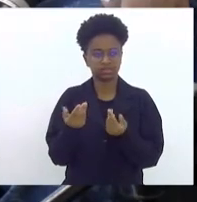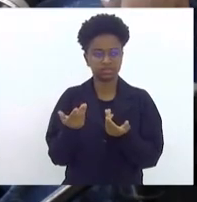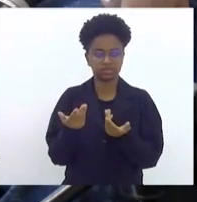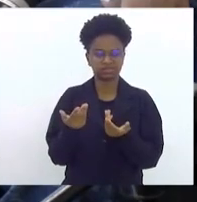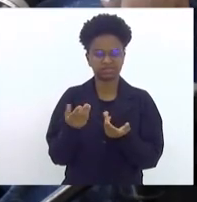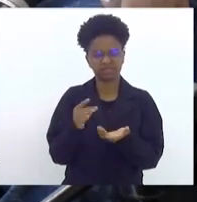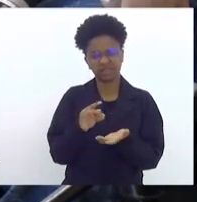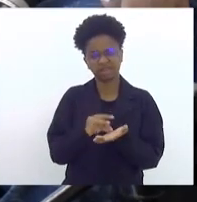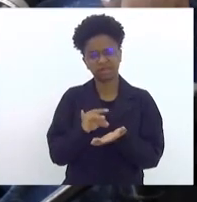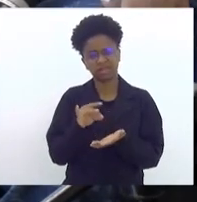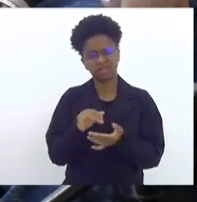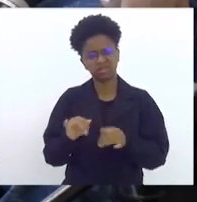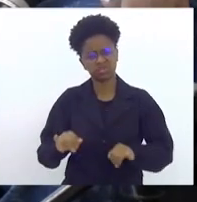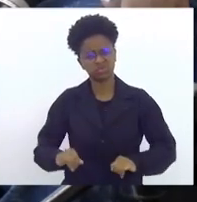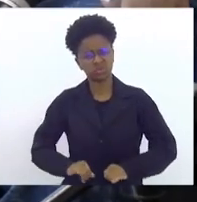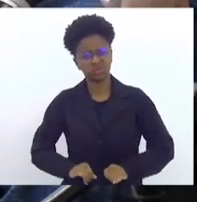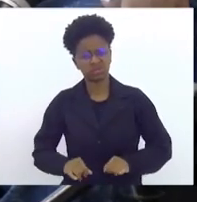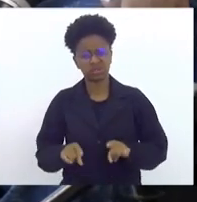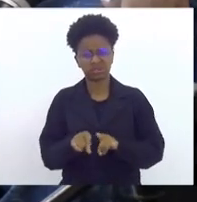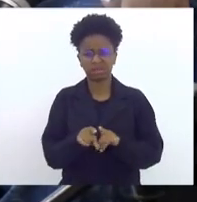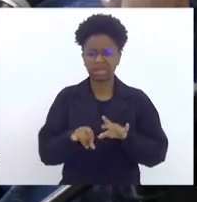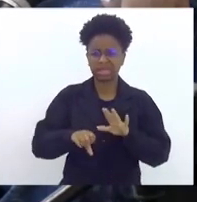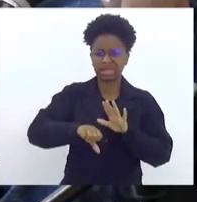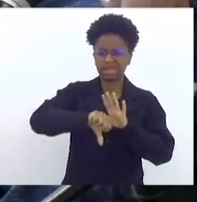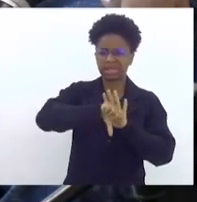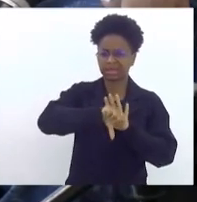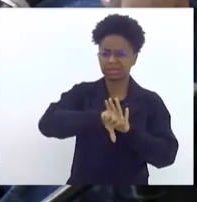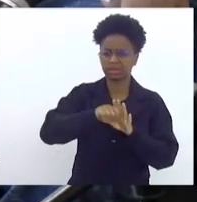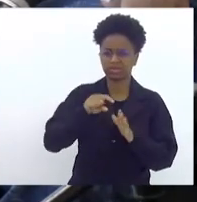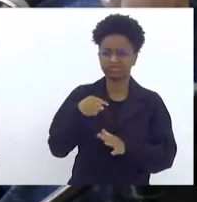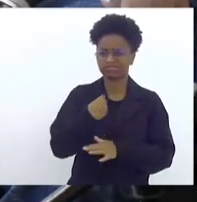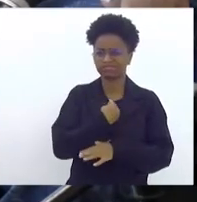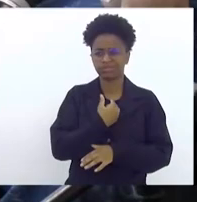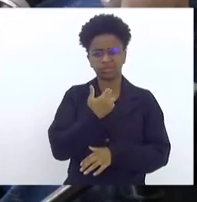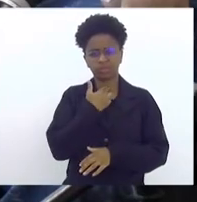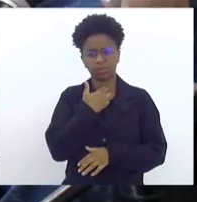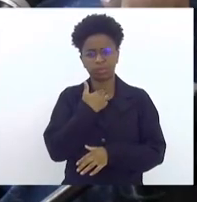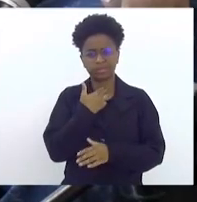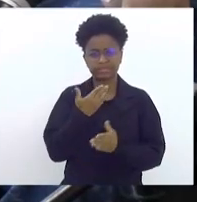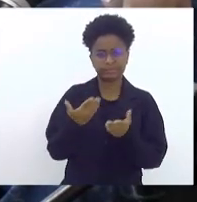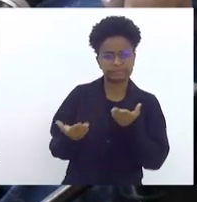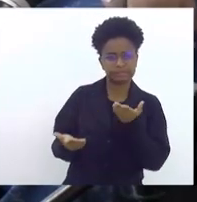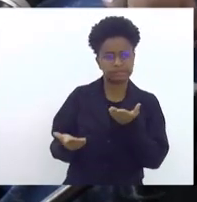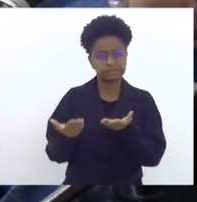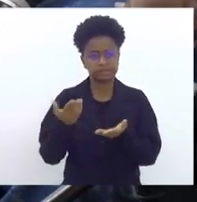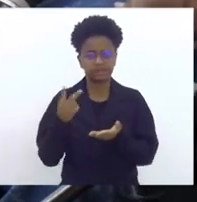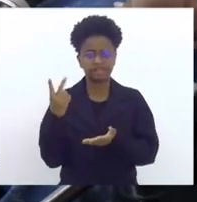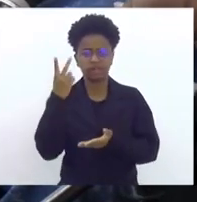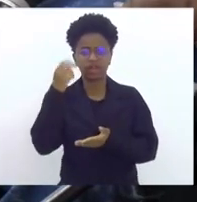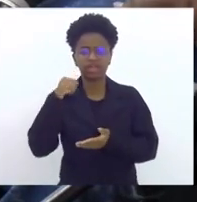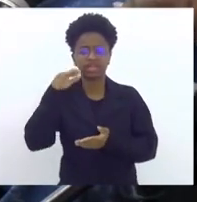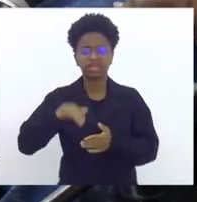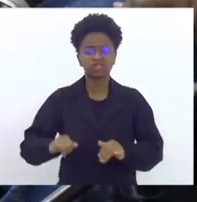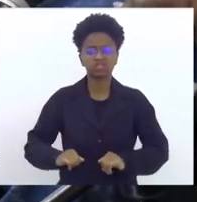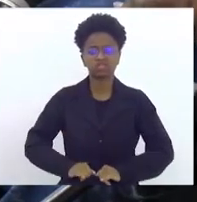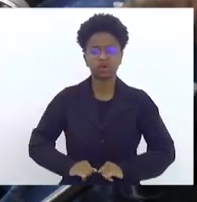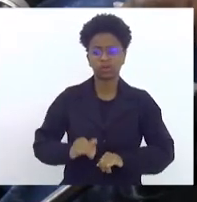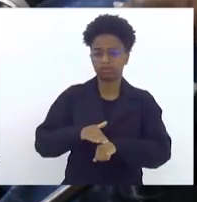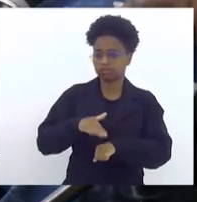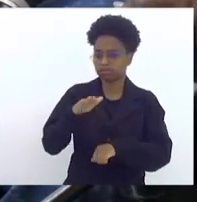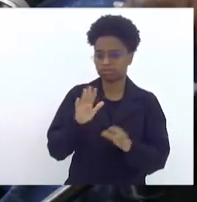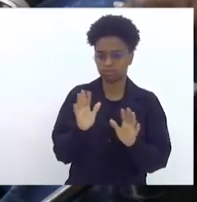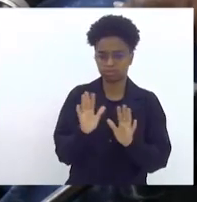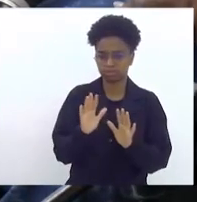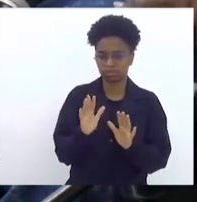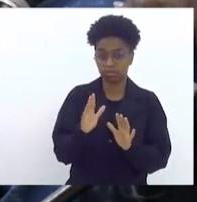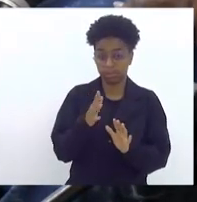na verdade sofrimento e crime né sofrimento da vítima a gente não pode ponderar né os valores Quem sofre mais né eu vou dizer